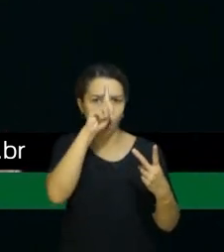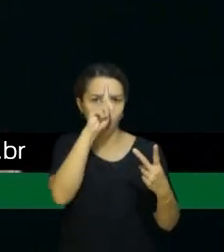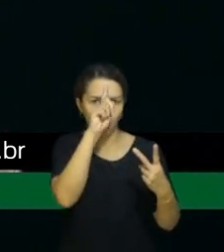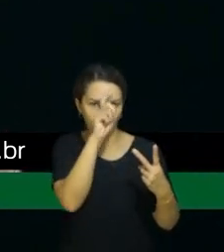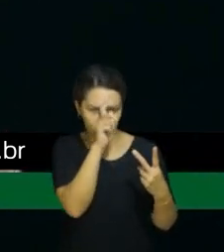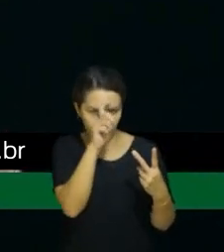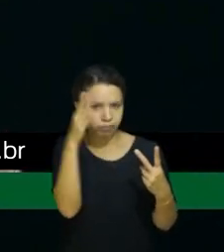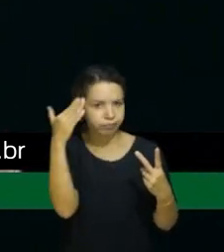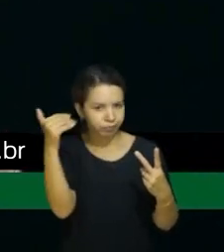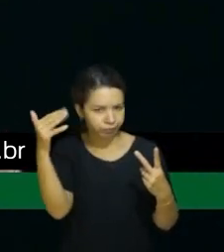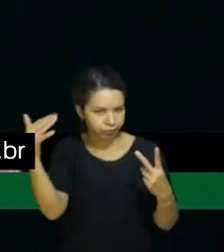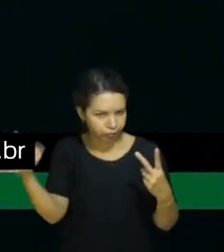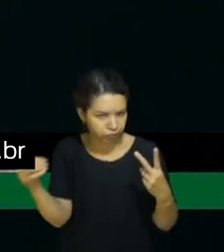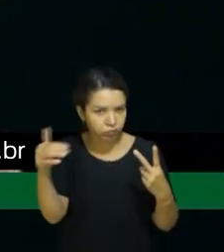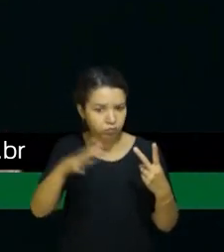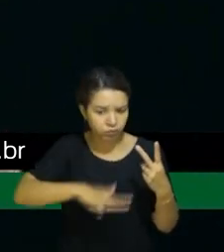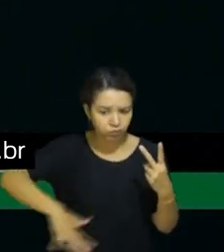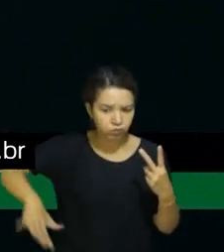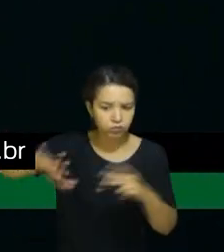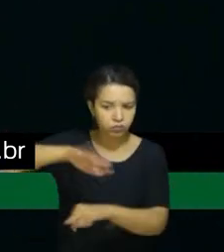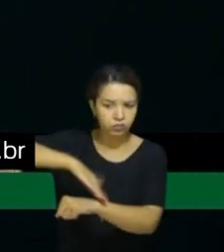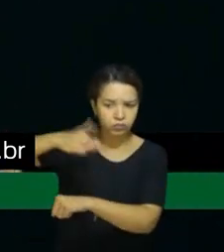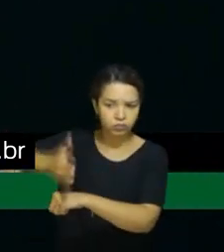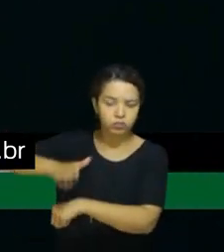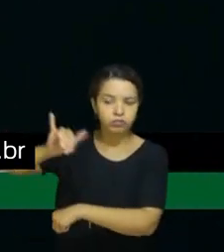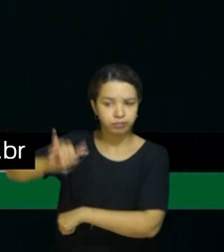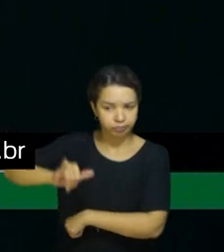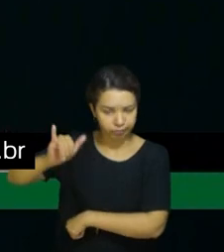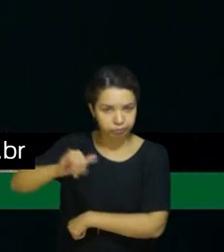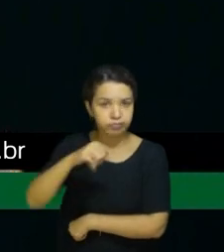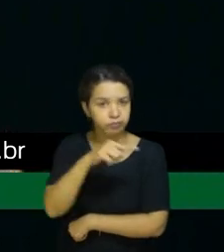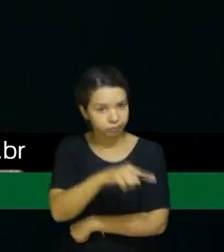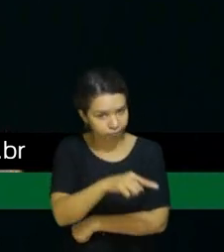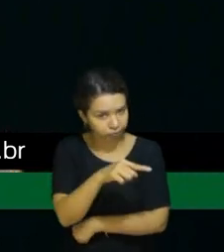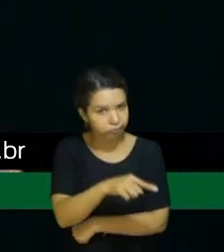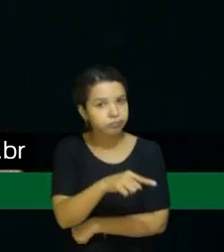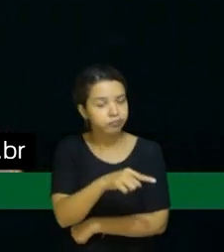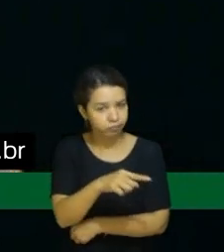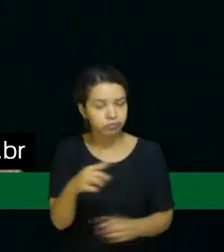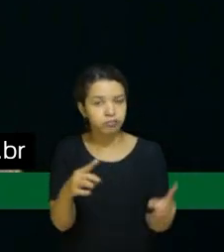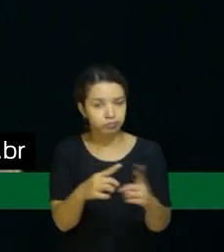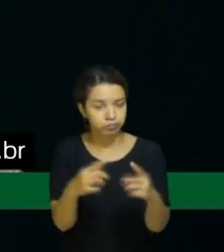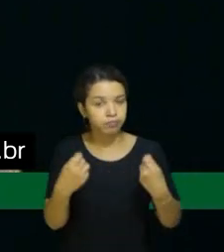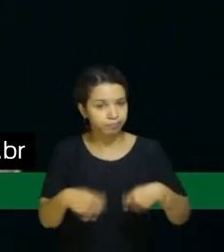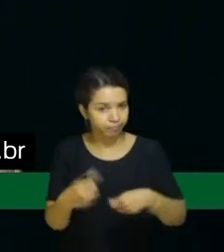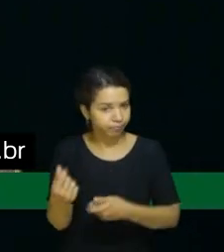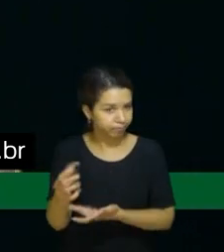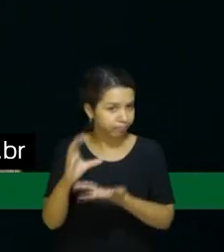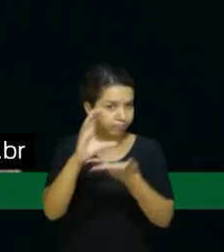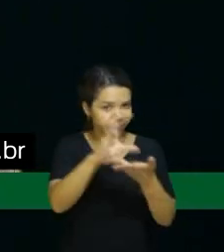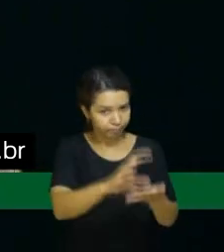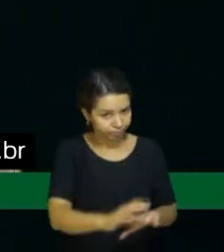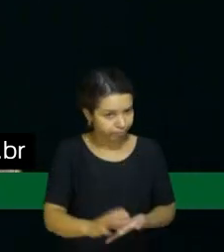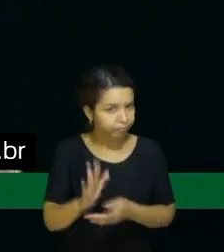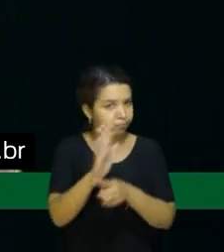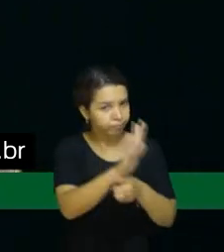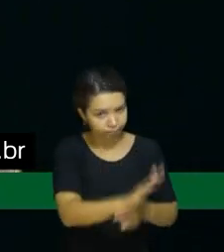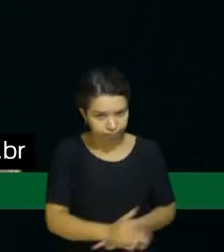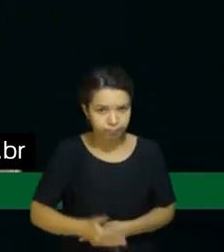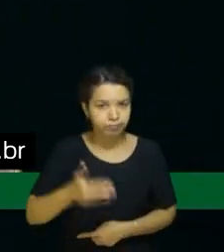a região do Vale do Itajaí precisa de investimento com Constante Blumenau que se destaca por ser uma cidade